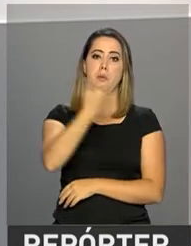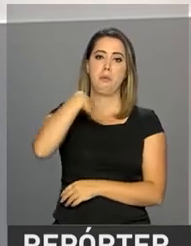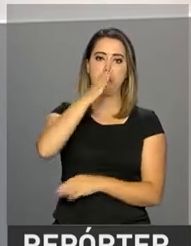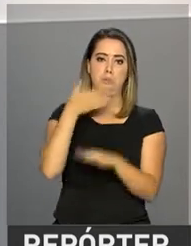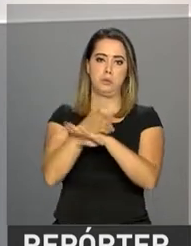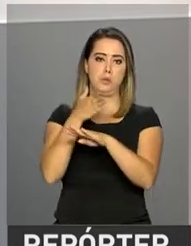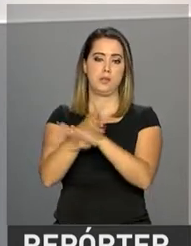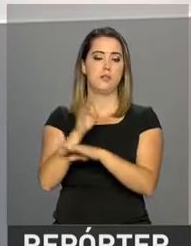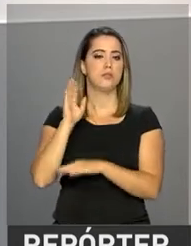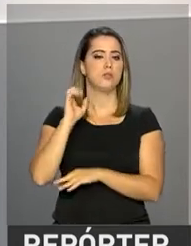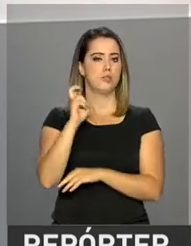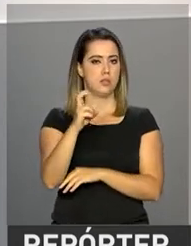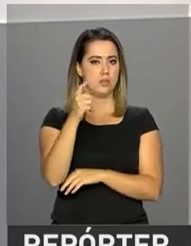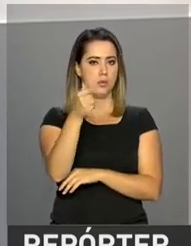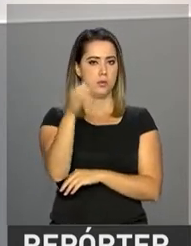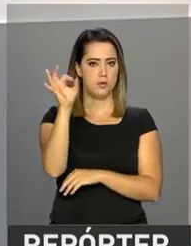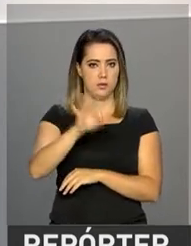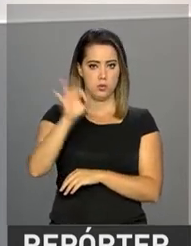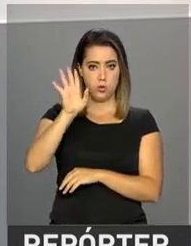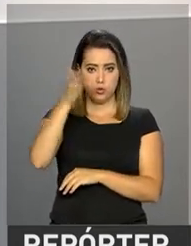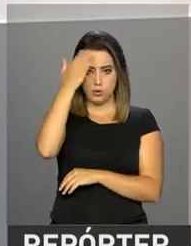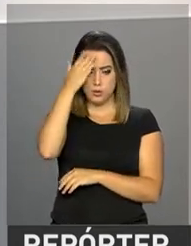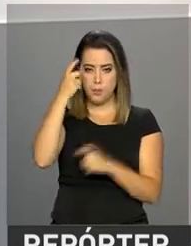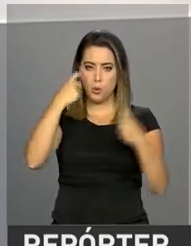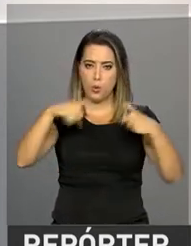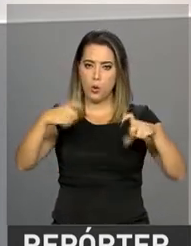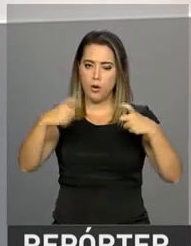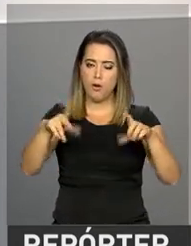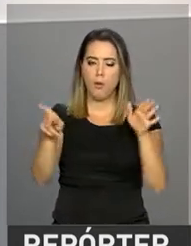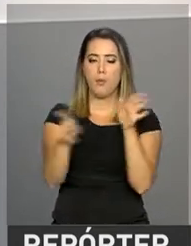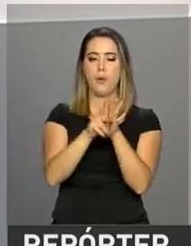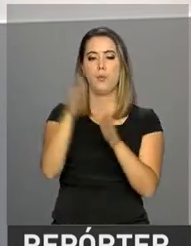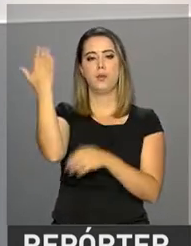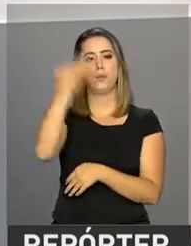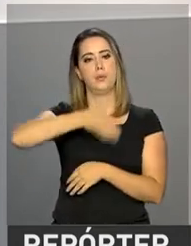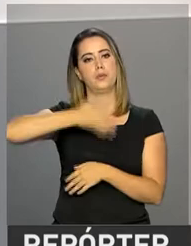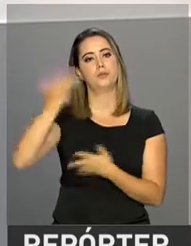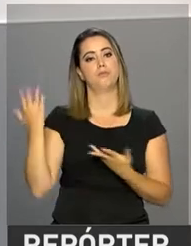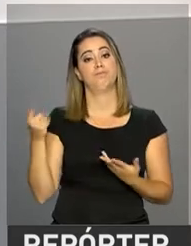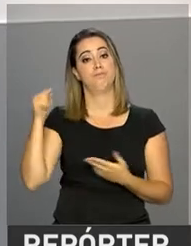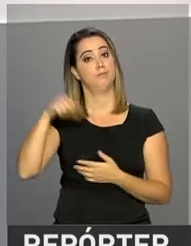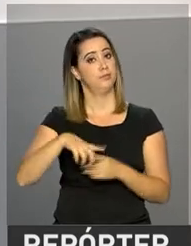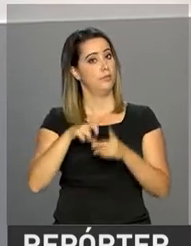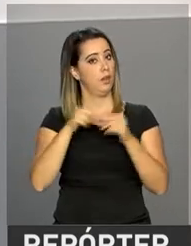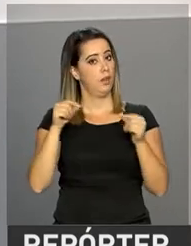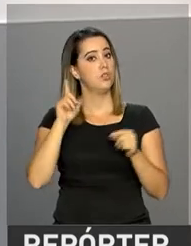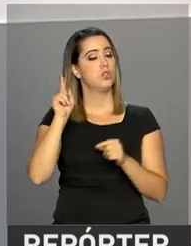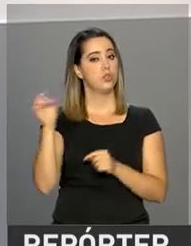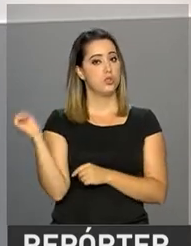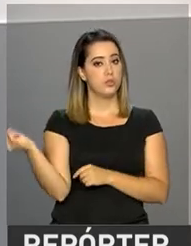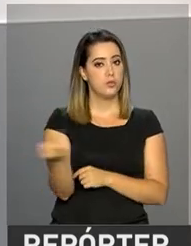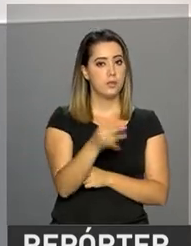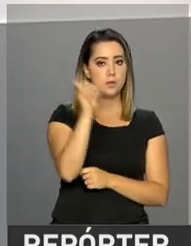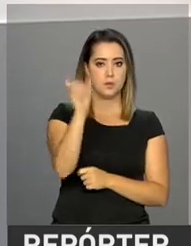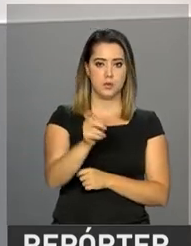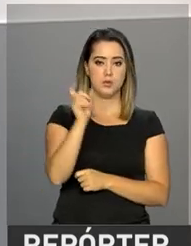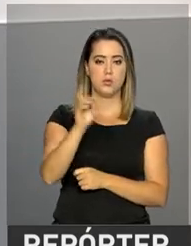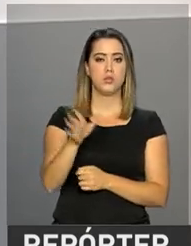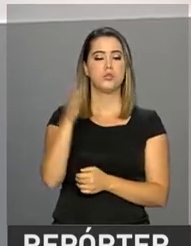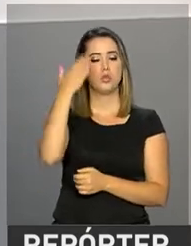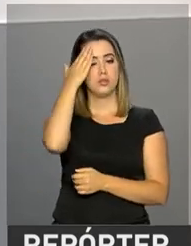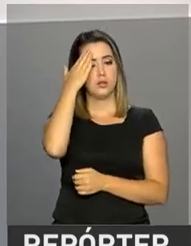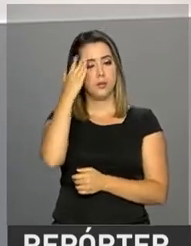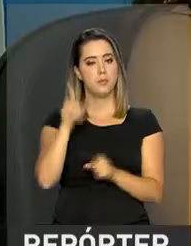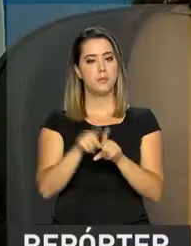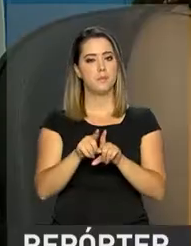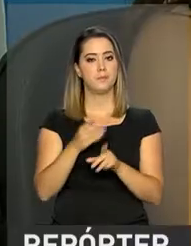acessos. 57% dos candidatos já sabem seus locais de prova. Aqui em Brasília, muitos candidatos já estão com o cartão na